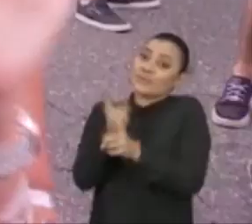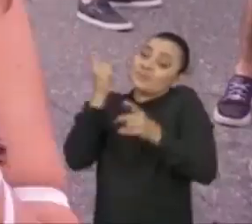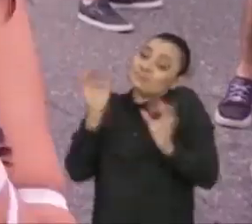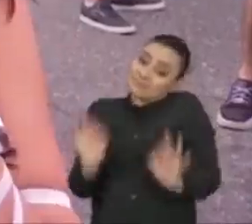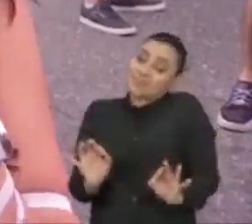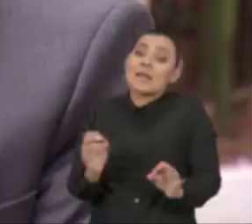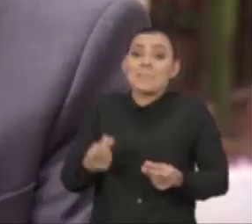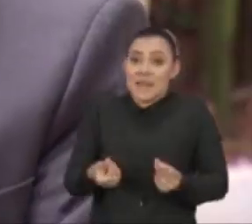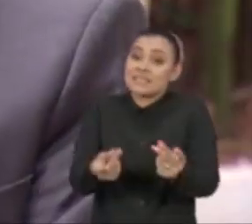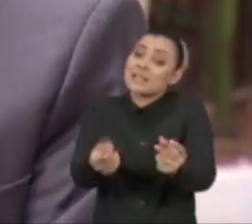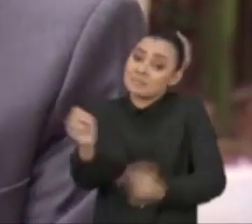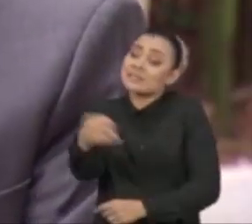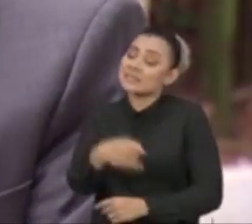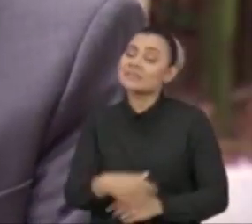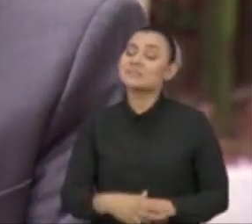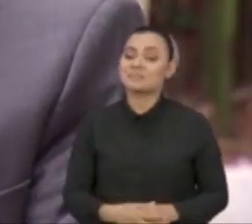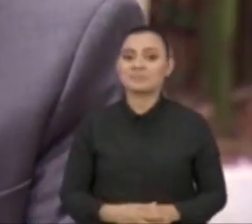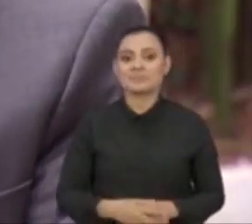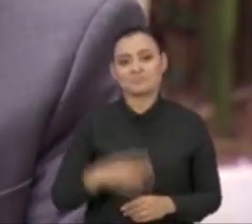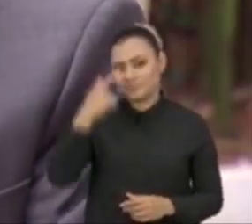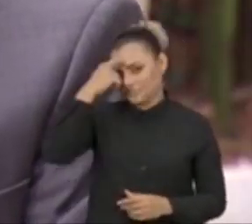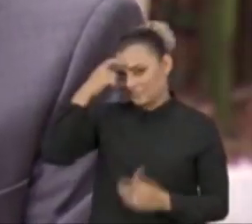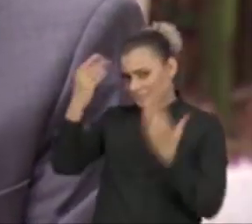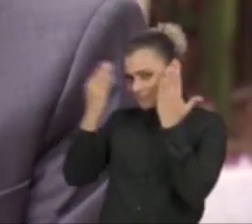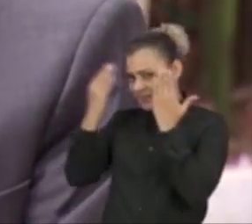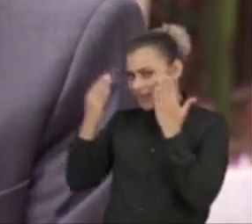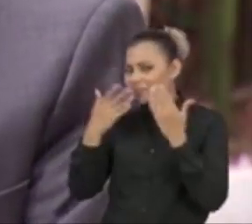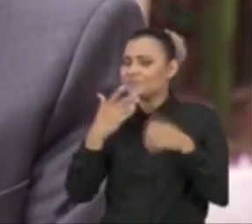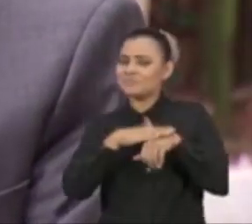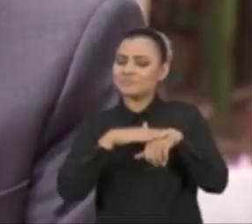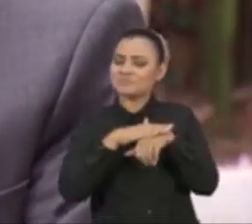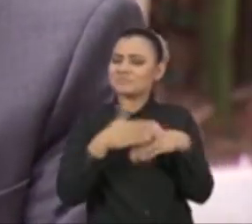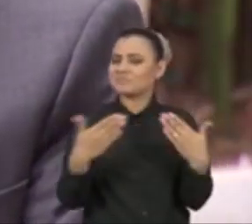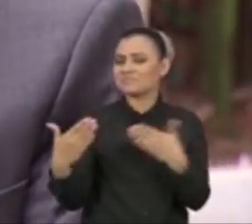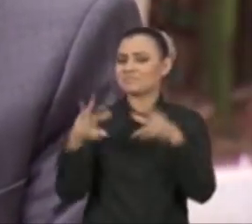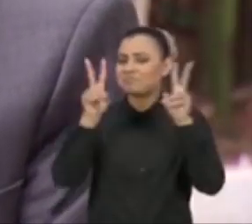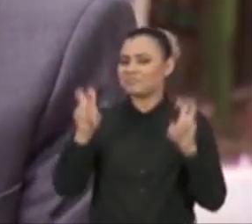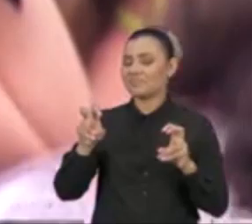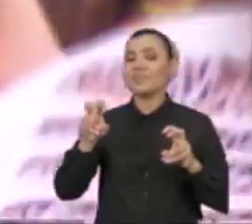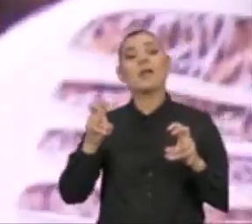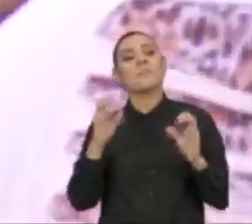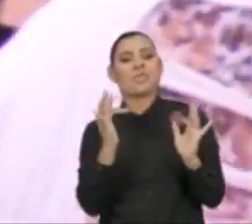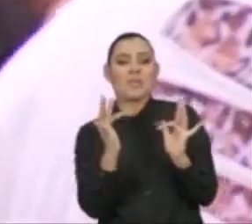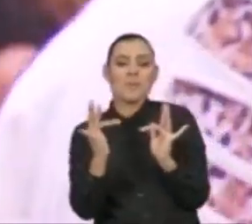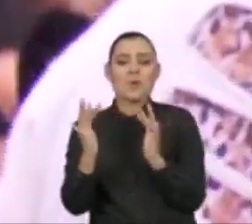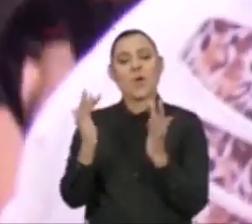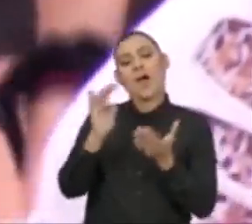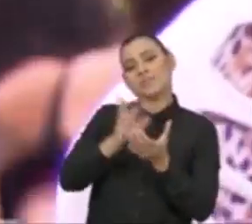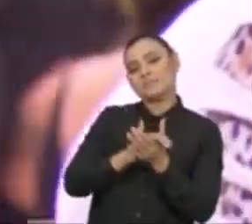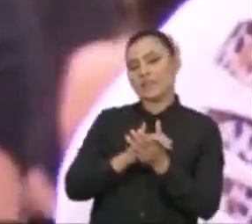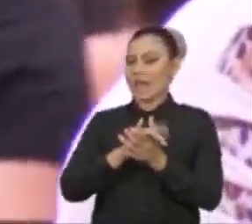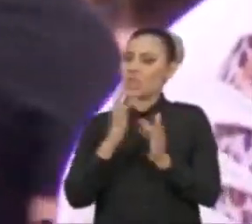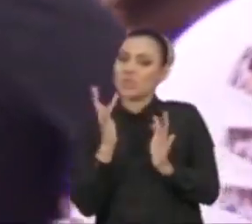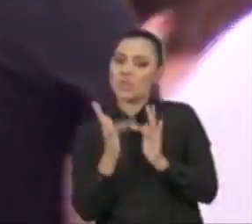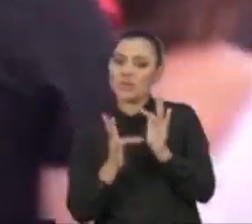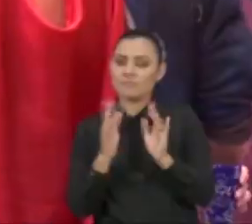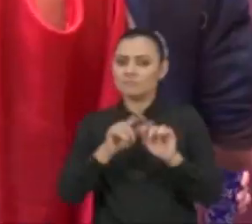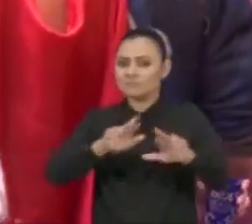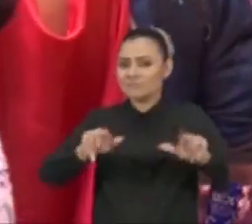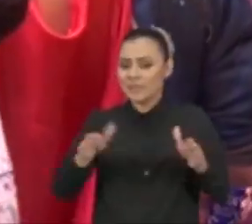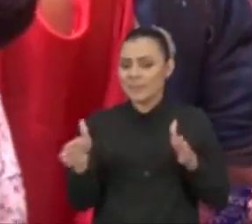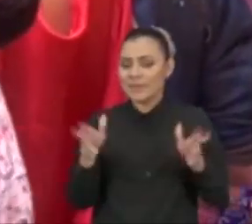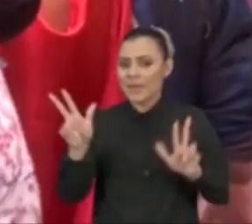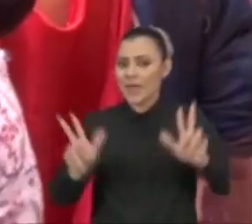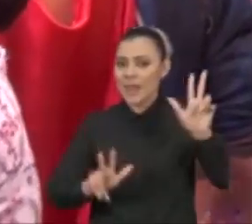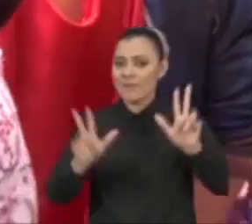que dura pra sempre. Este psicólogo de relacionamentos explica que o carnaval é sim um período em que, digamos assim,